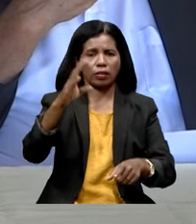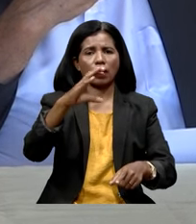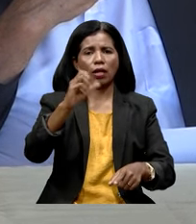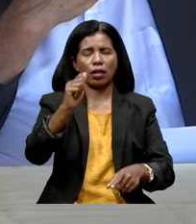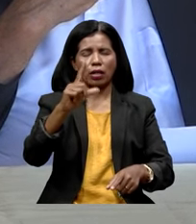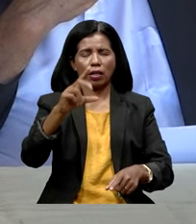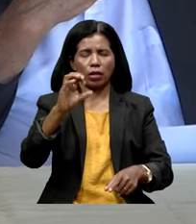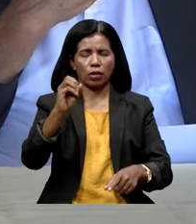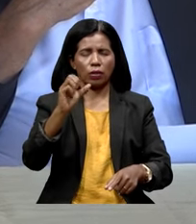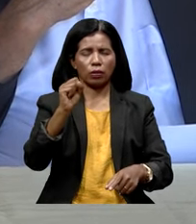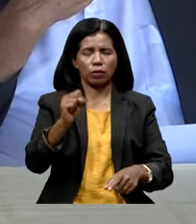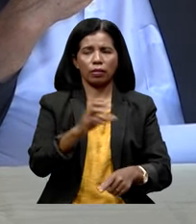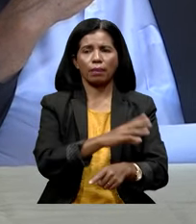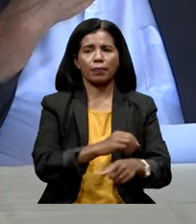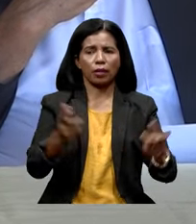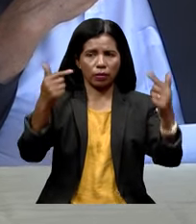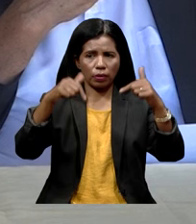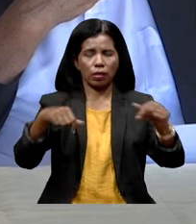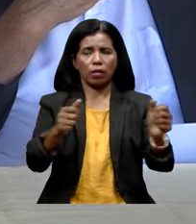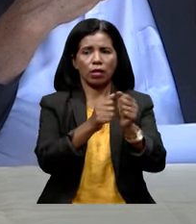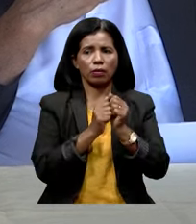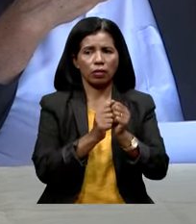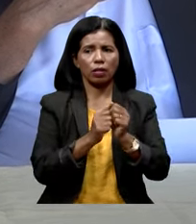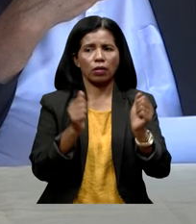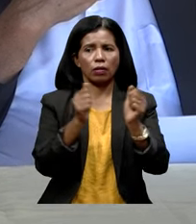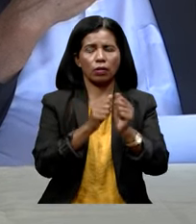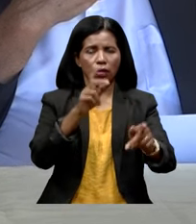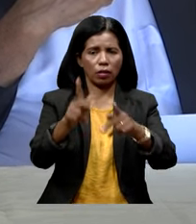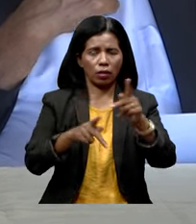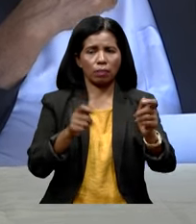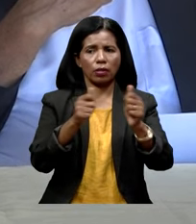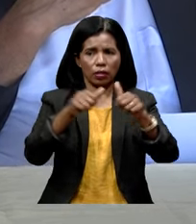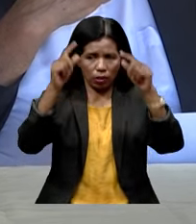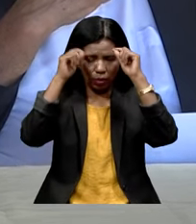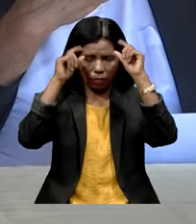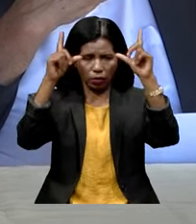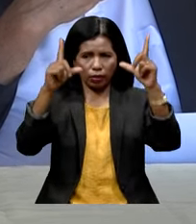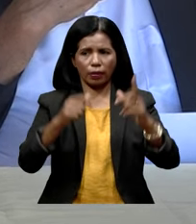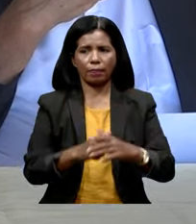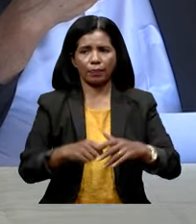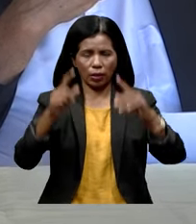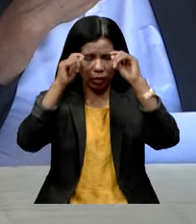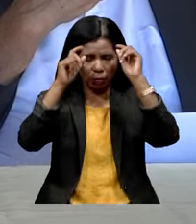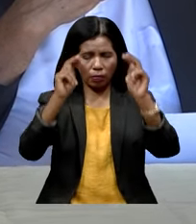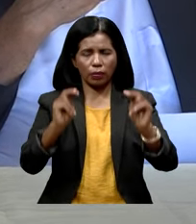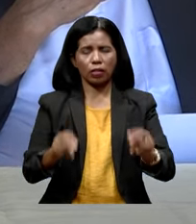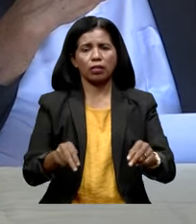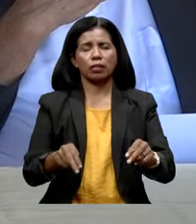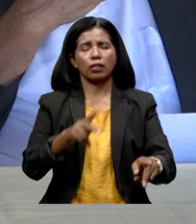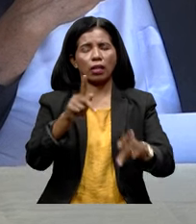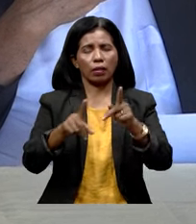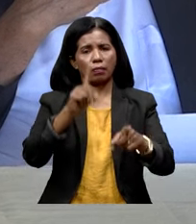Velo, SDB. A tu filha mais Hamutu, Roninha Povo e a Timor-Leste. Timor precisa figura e da